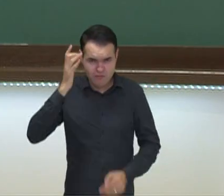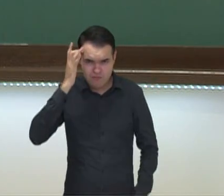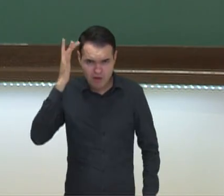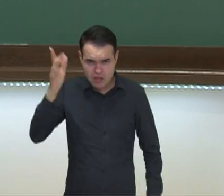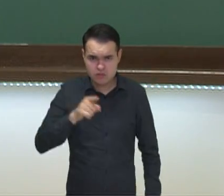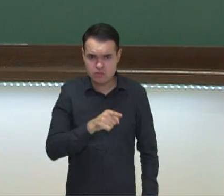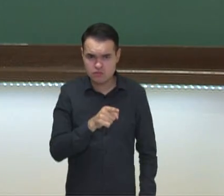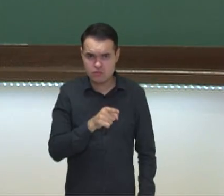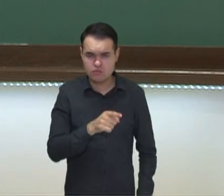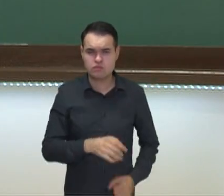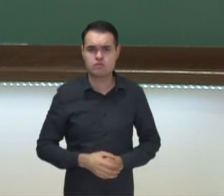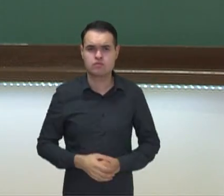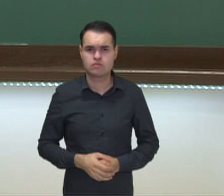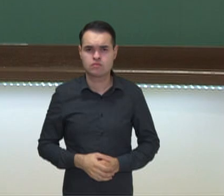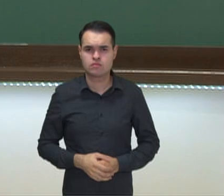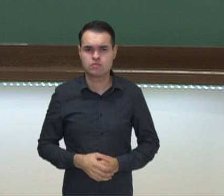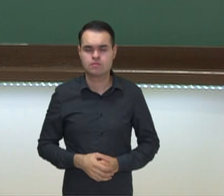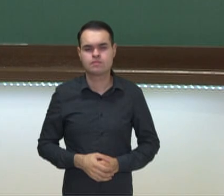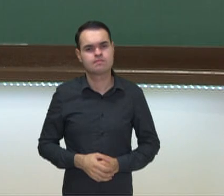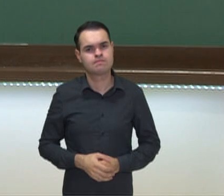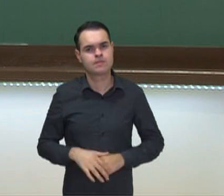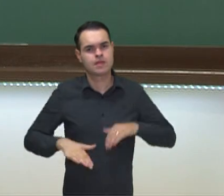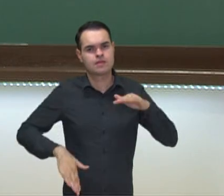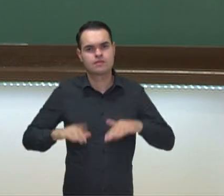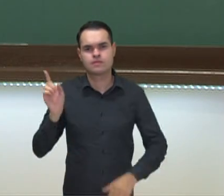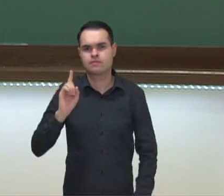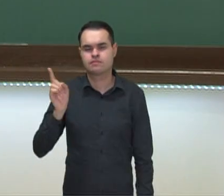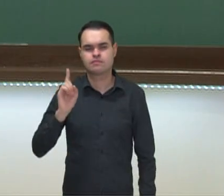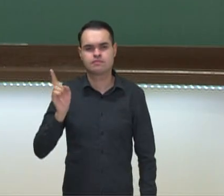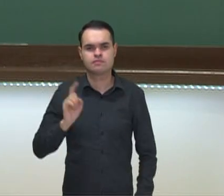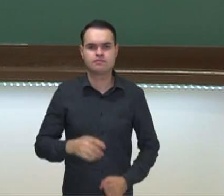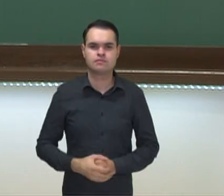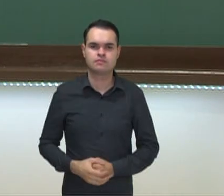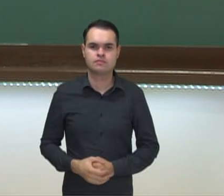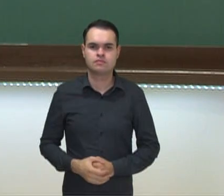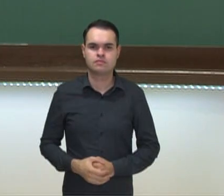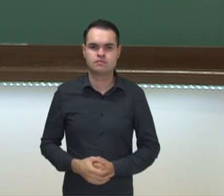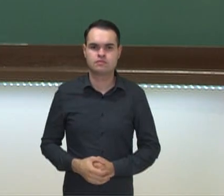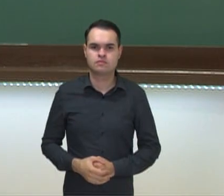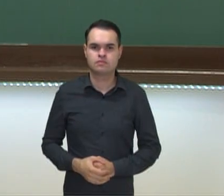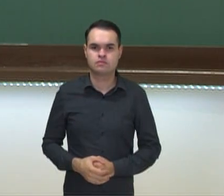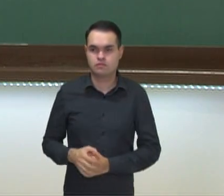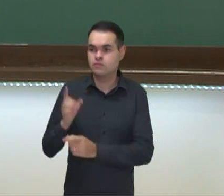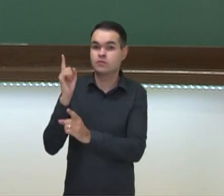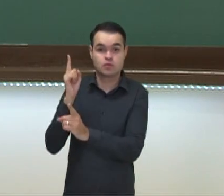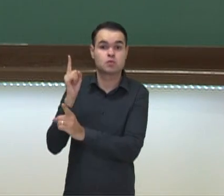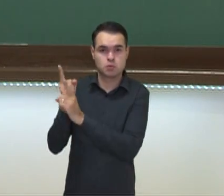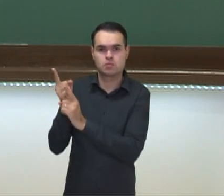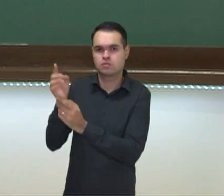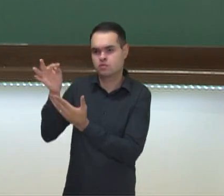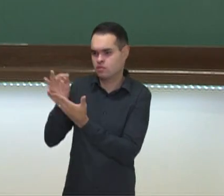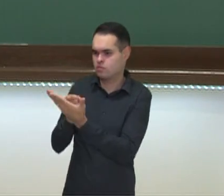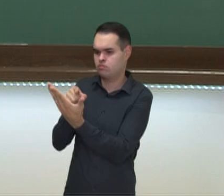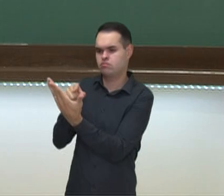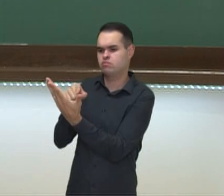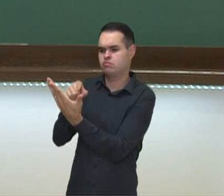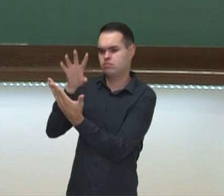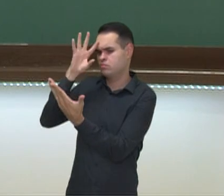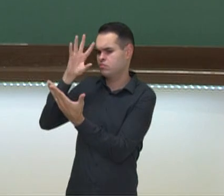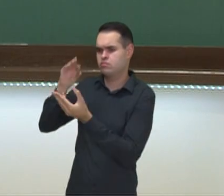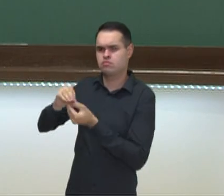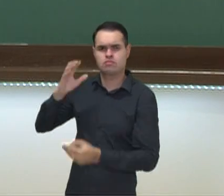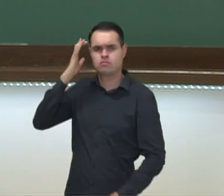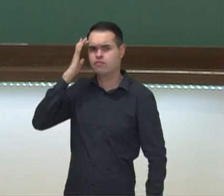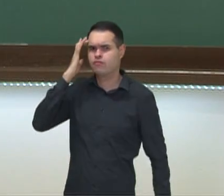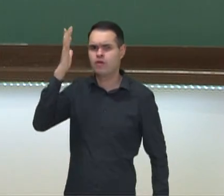compreensão? Às vezes não, né? Às vezes encontramos textos que são fáceis de ler, fáceis de compreender, entendemos bem